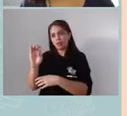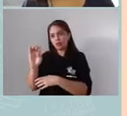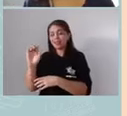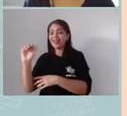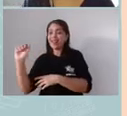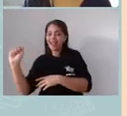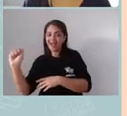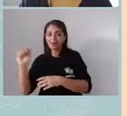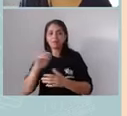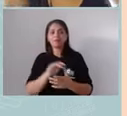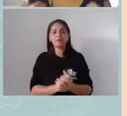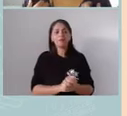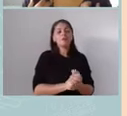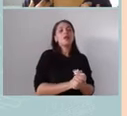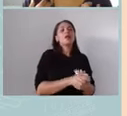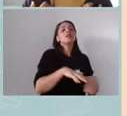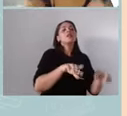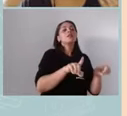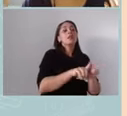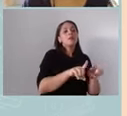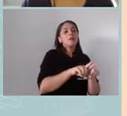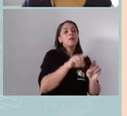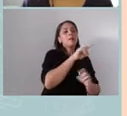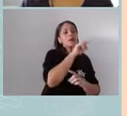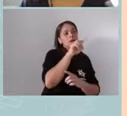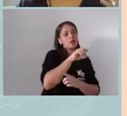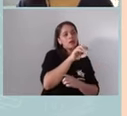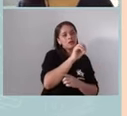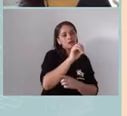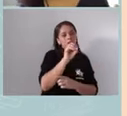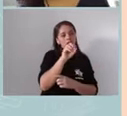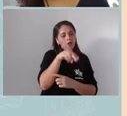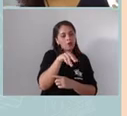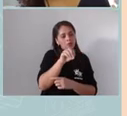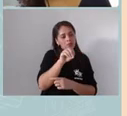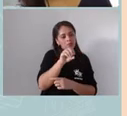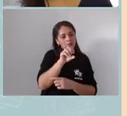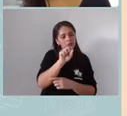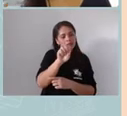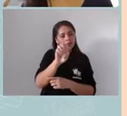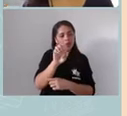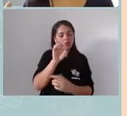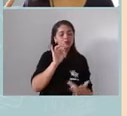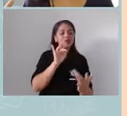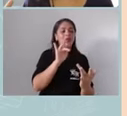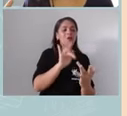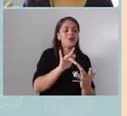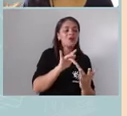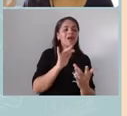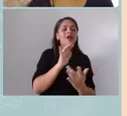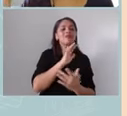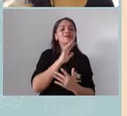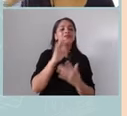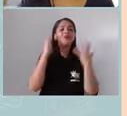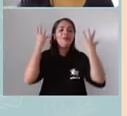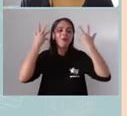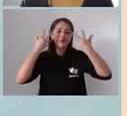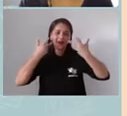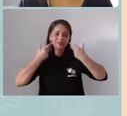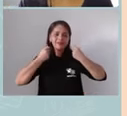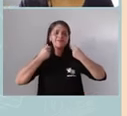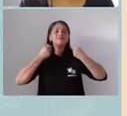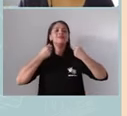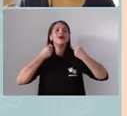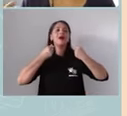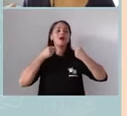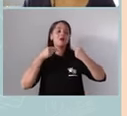São aquelas doenças que são transmitidas para o ser humano através do contato com animais. E aí esse animal, ele pode estar